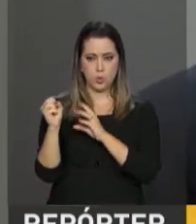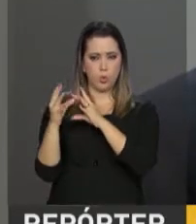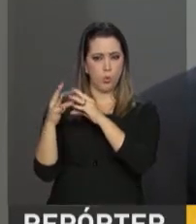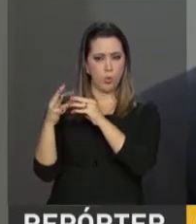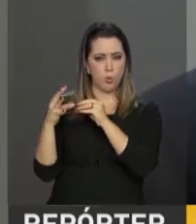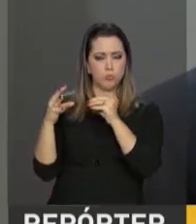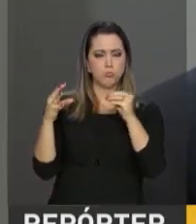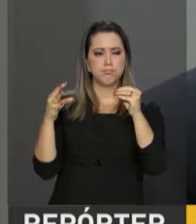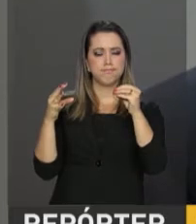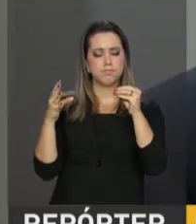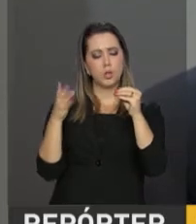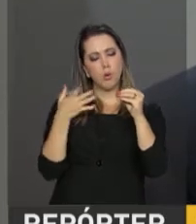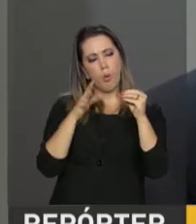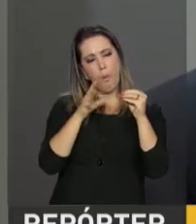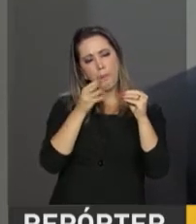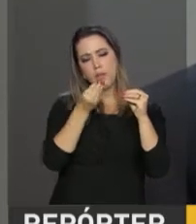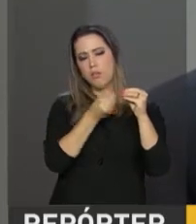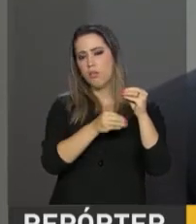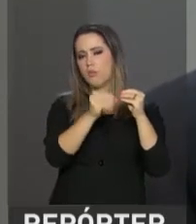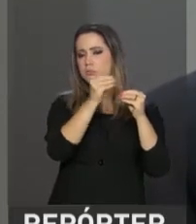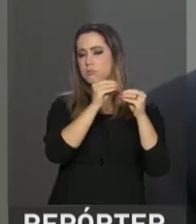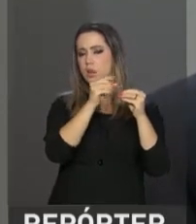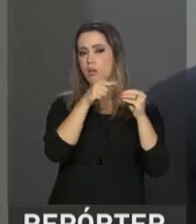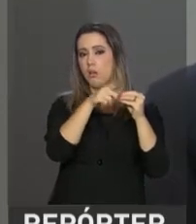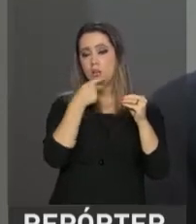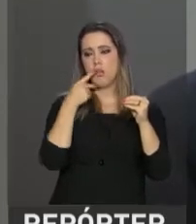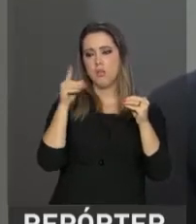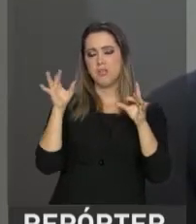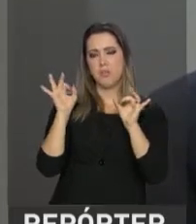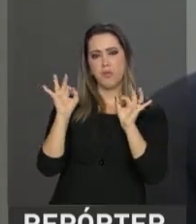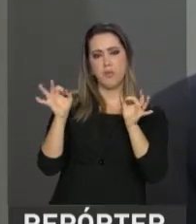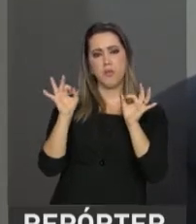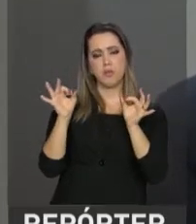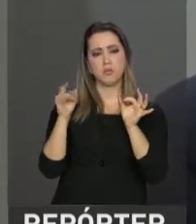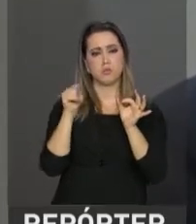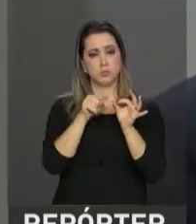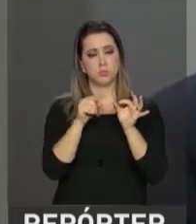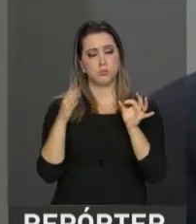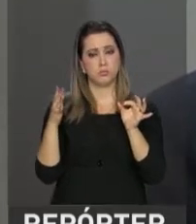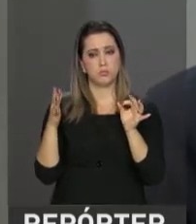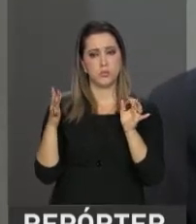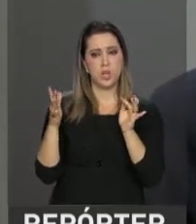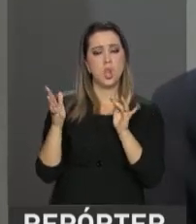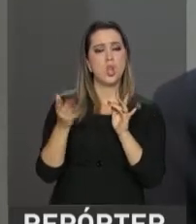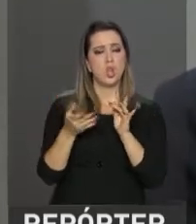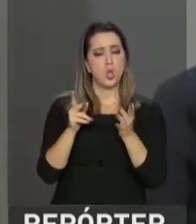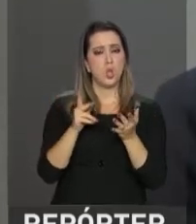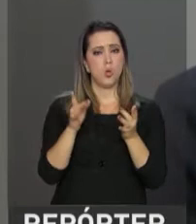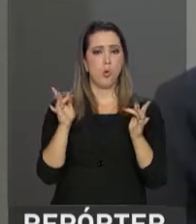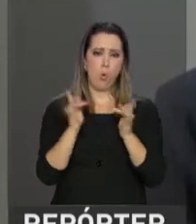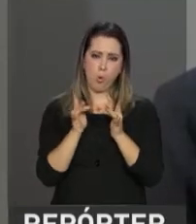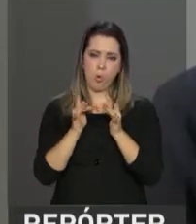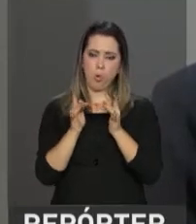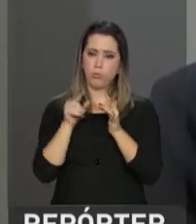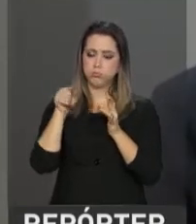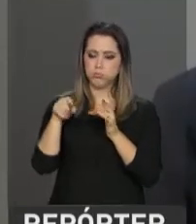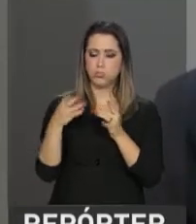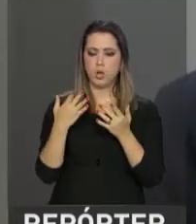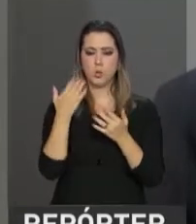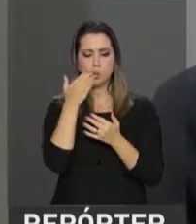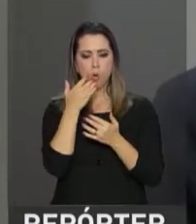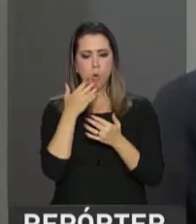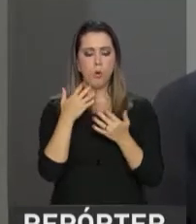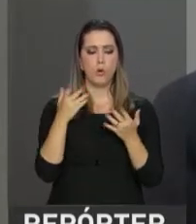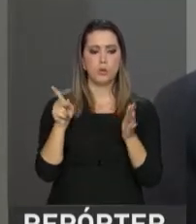qual eu, ao mesmo tempo que reafirmo alguns elementos formais, como as cores,